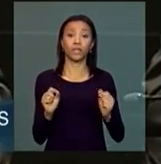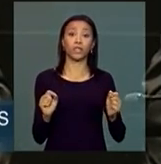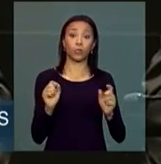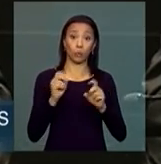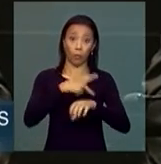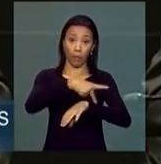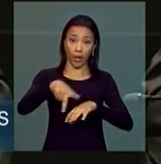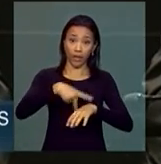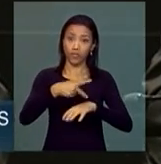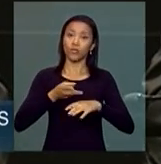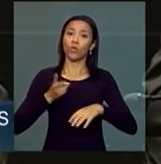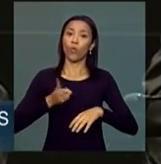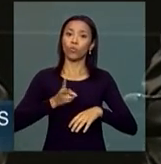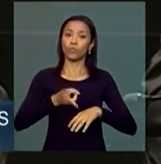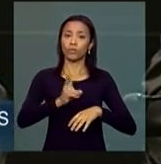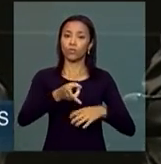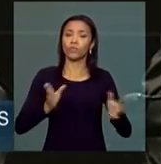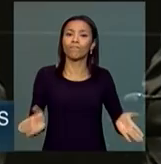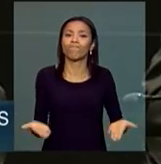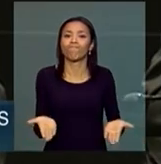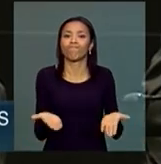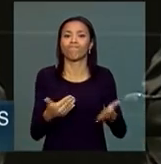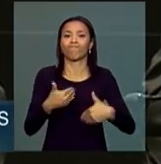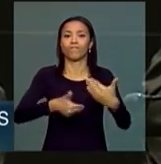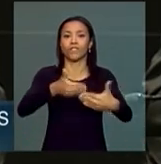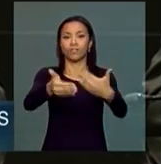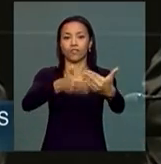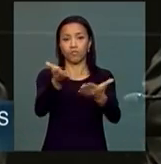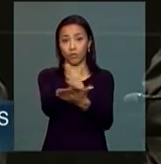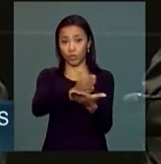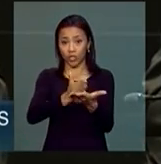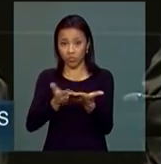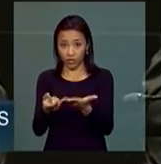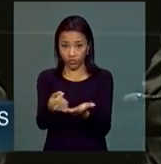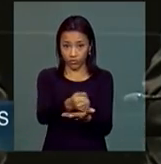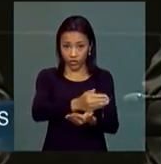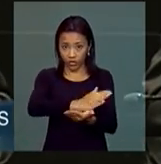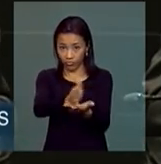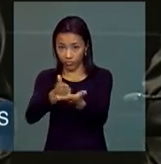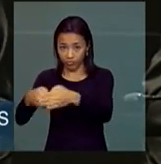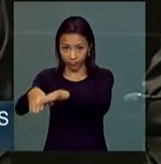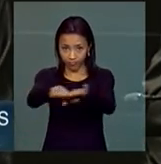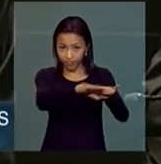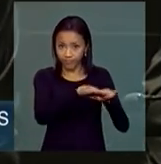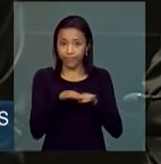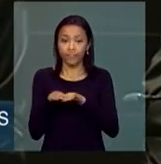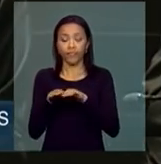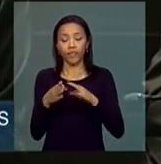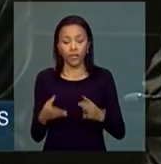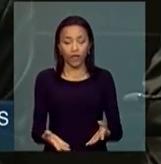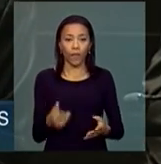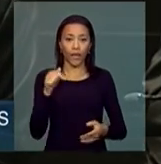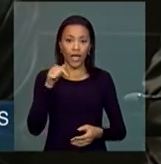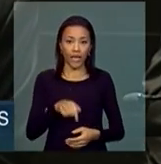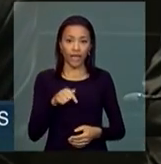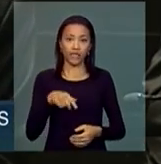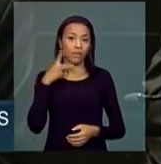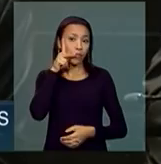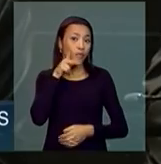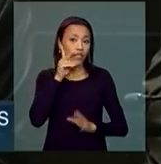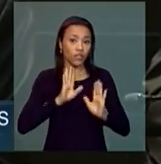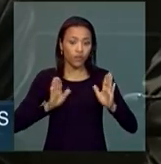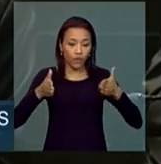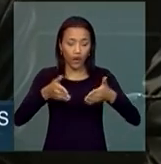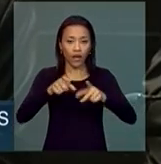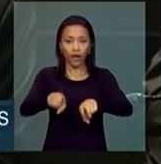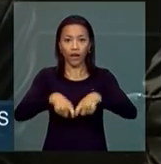continuar crescendo com estabilidade, com distribuição de renda. Então, o crédito e a política agrícola têm, sim, uma relação